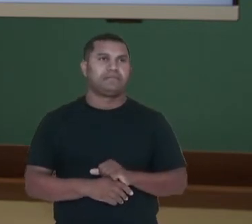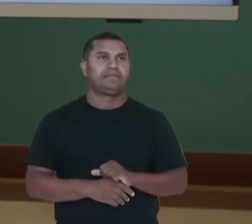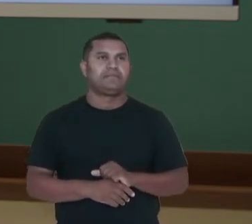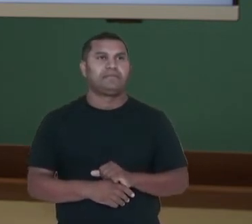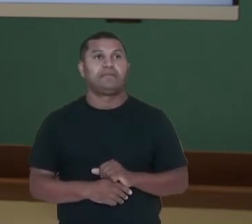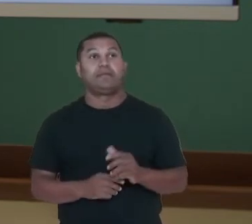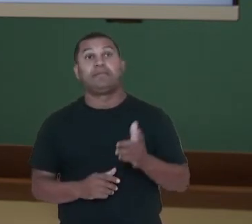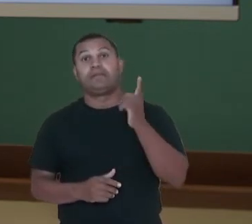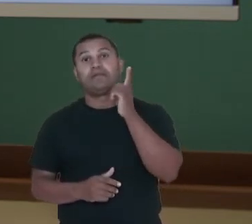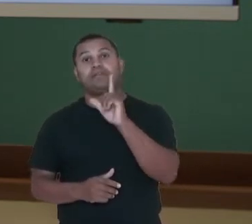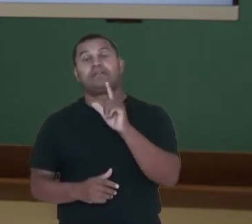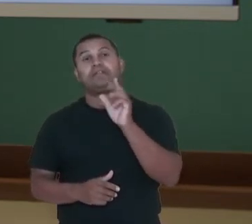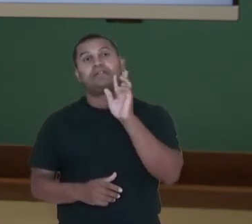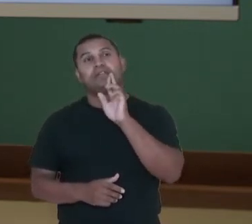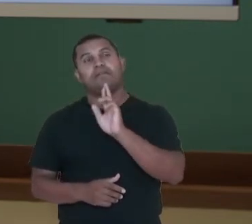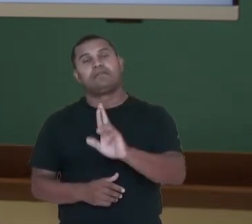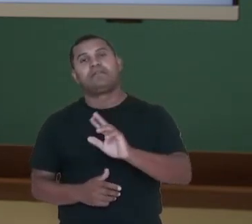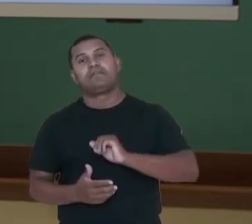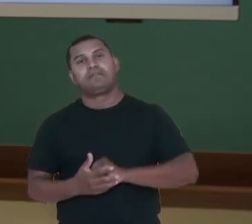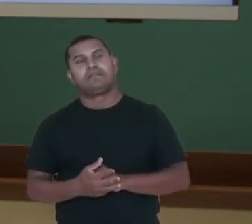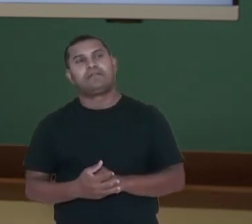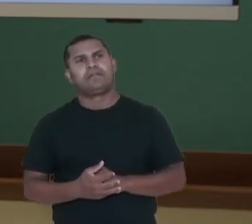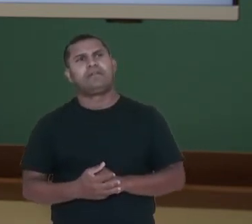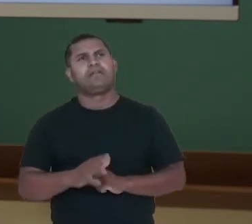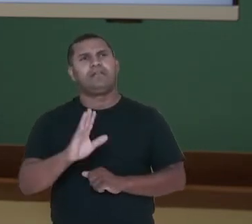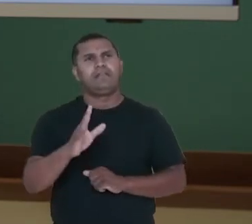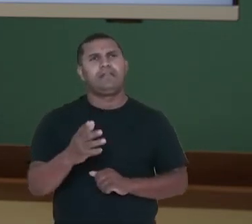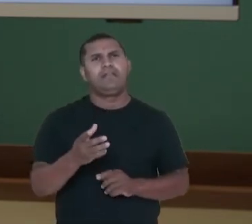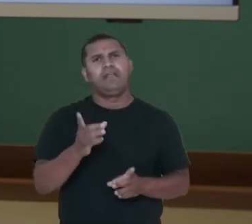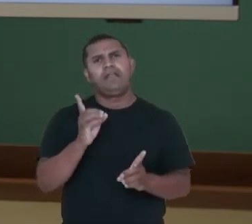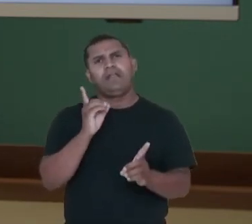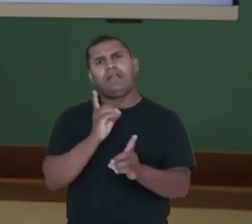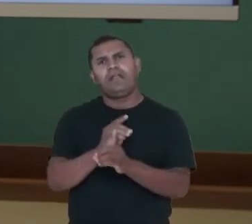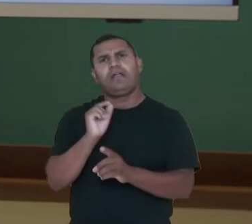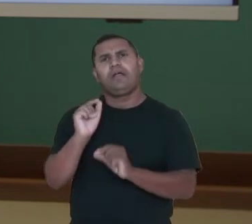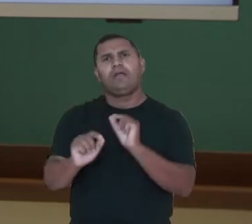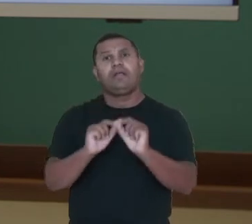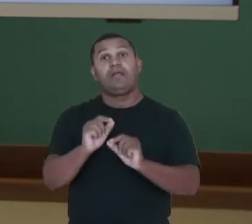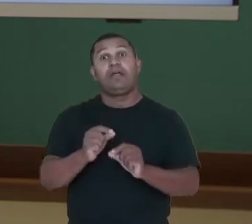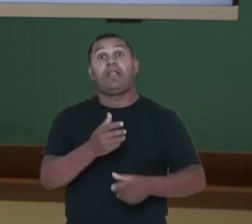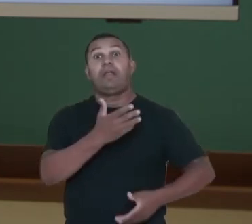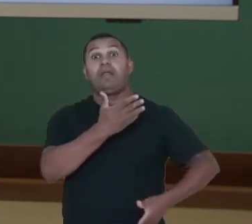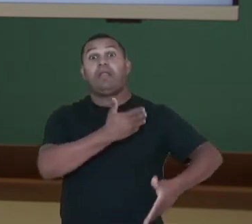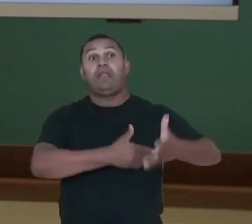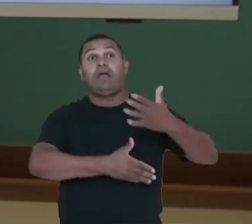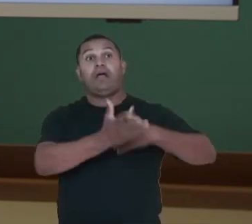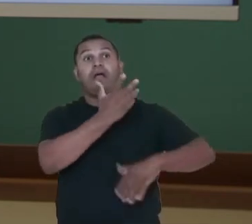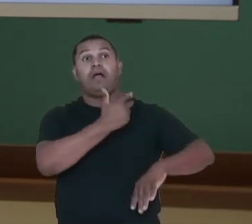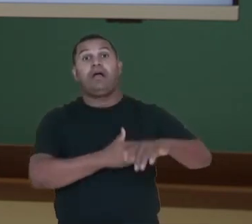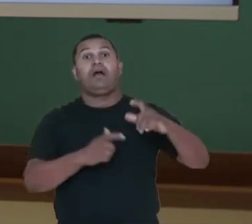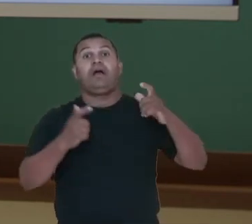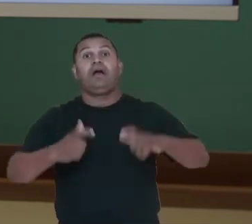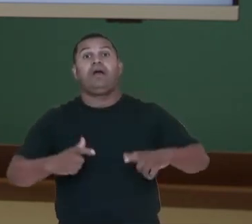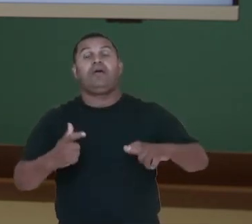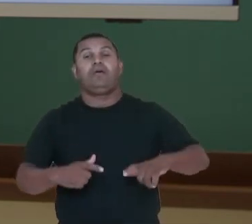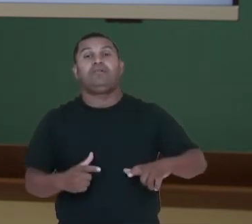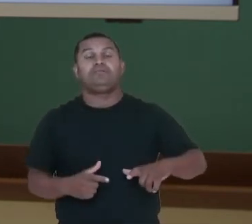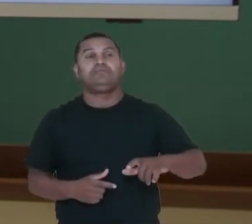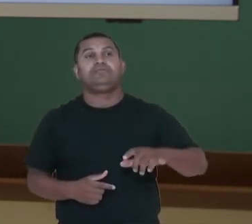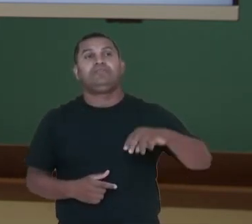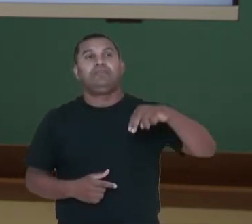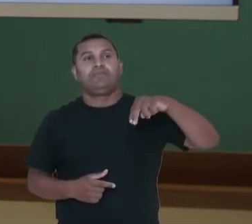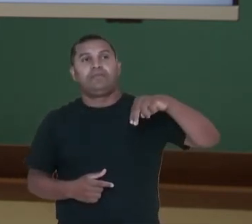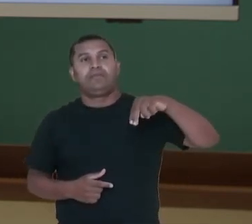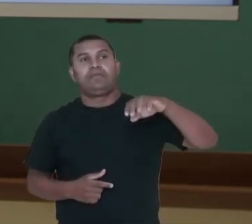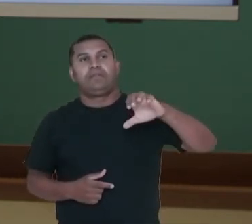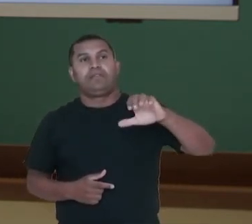da doença. E eles descobriram que esse gene tem origem lá nos neandertais. Então, surgiram esses genes